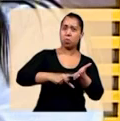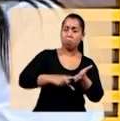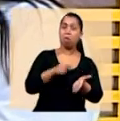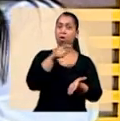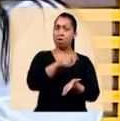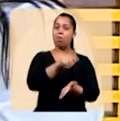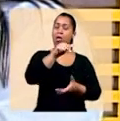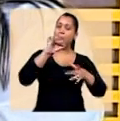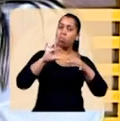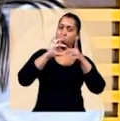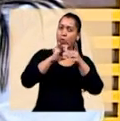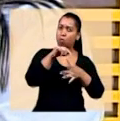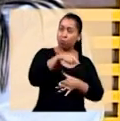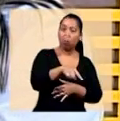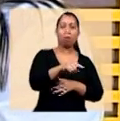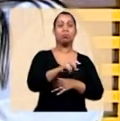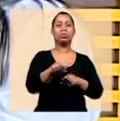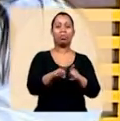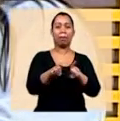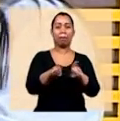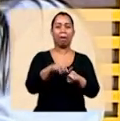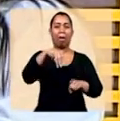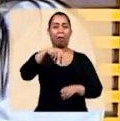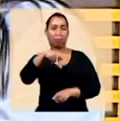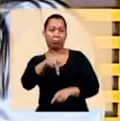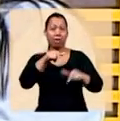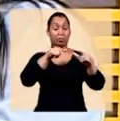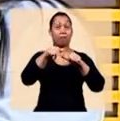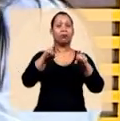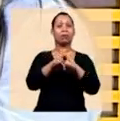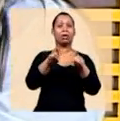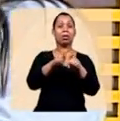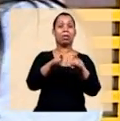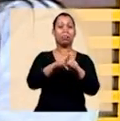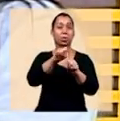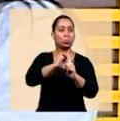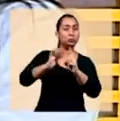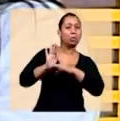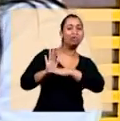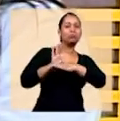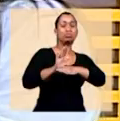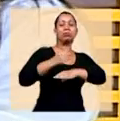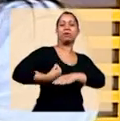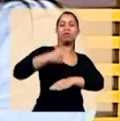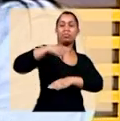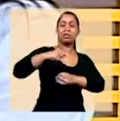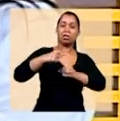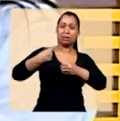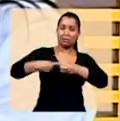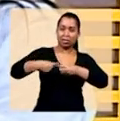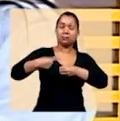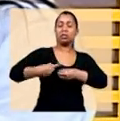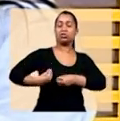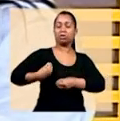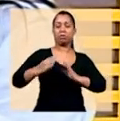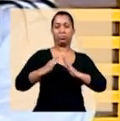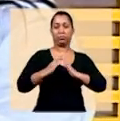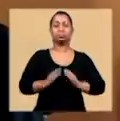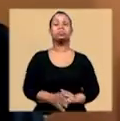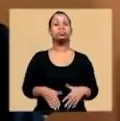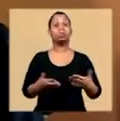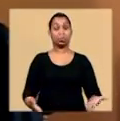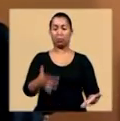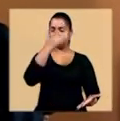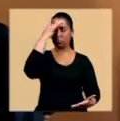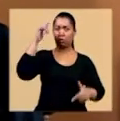sindicato, que ele é afiliado, ou o Ministério do Trabalho, ou também o Serviço Social presente na cidade onde ele reside.